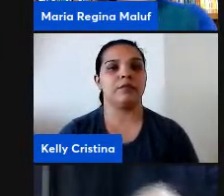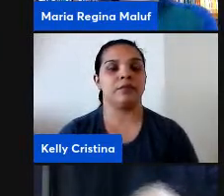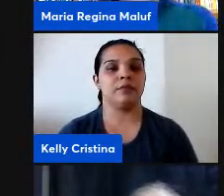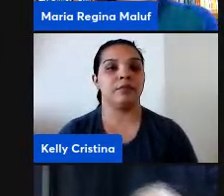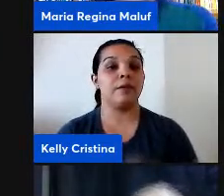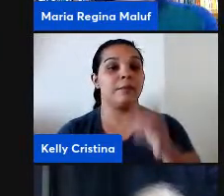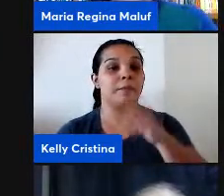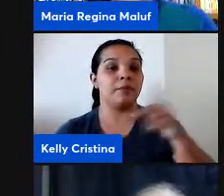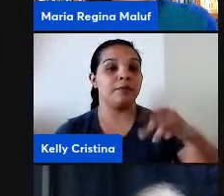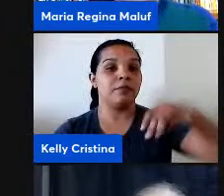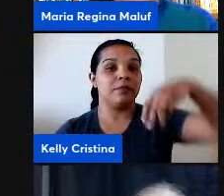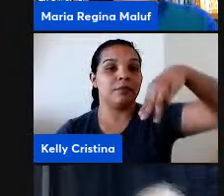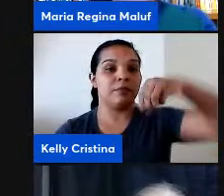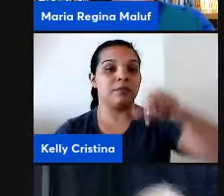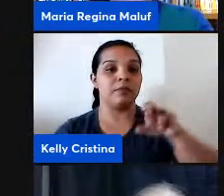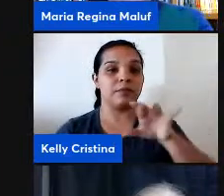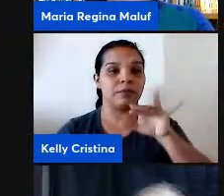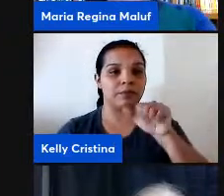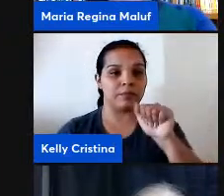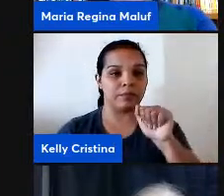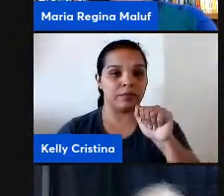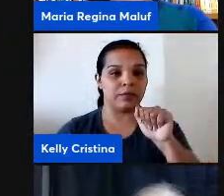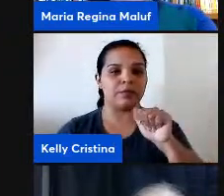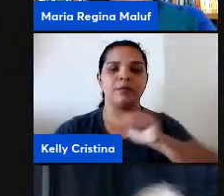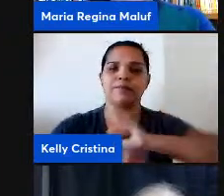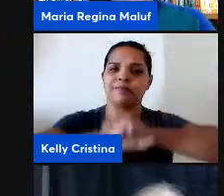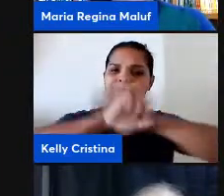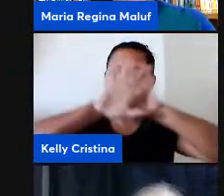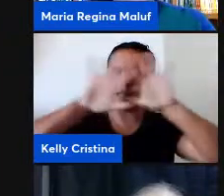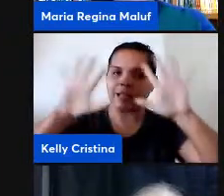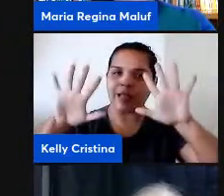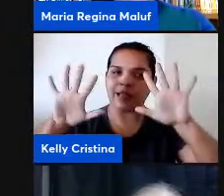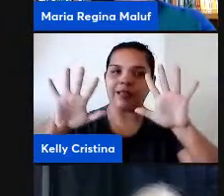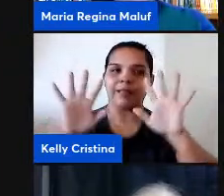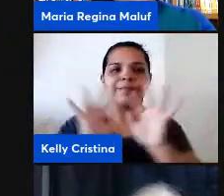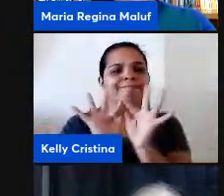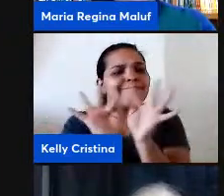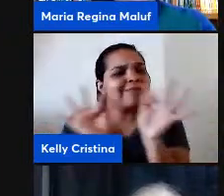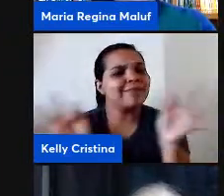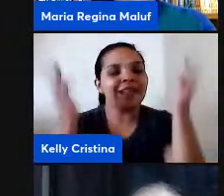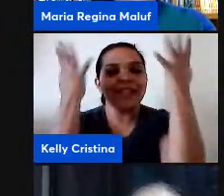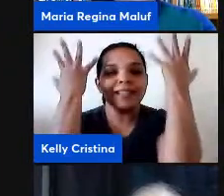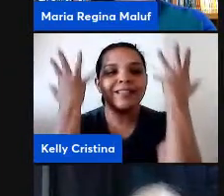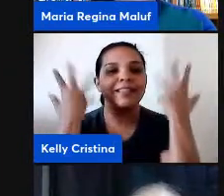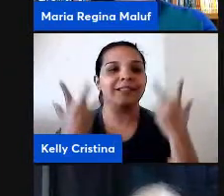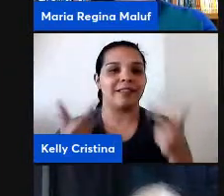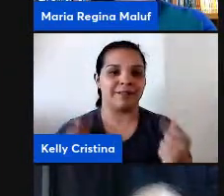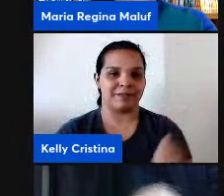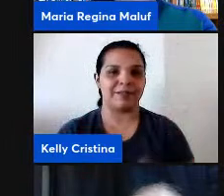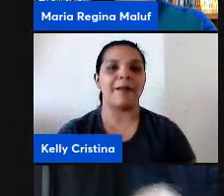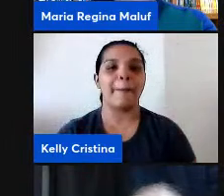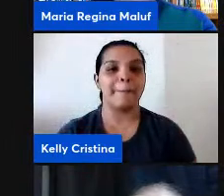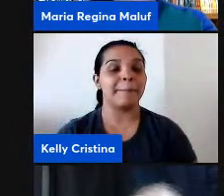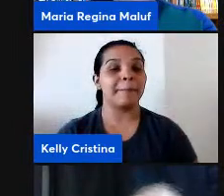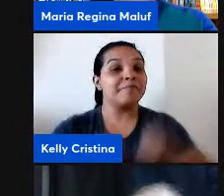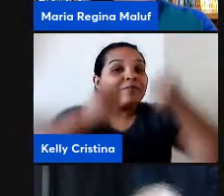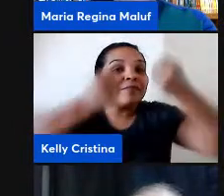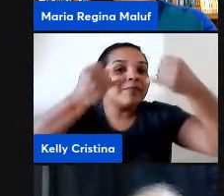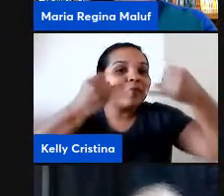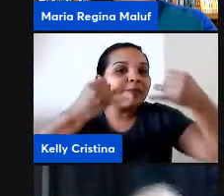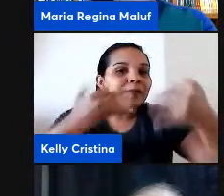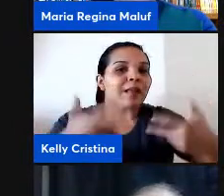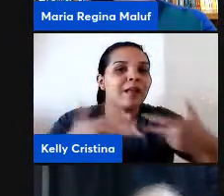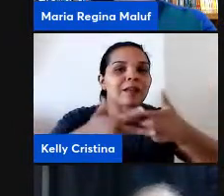Professora Maria Regina Maluf, com que clareza, simplicidade e naturalidade falou a respeito de coisas